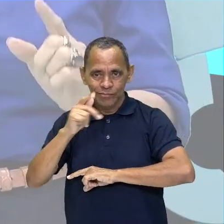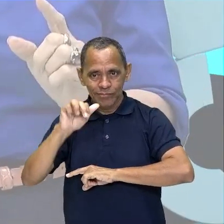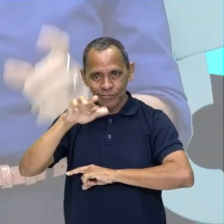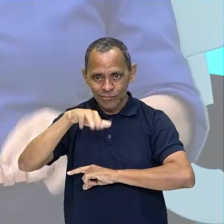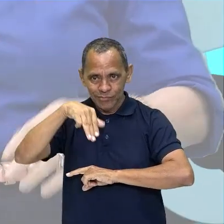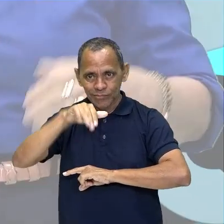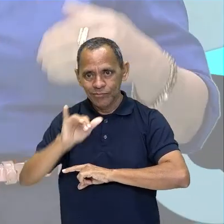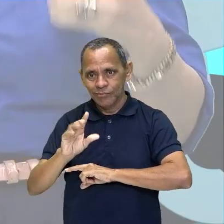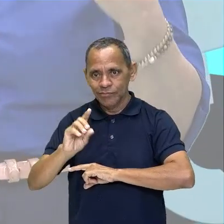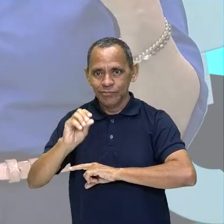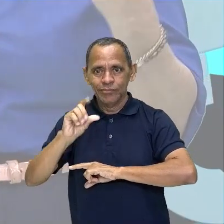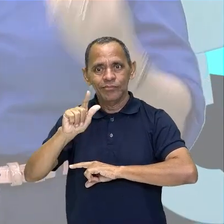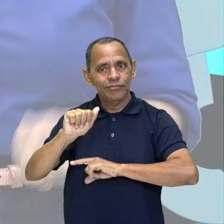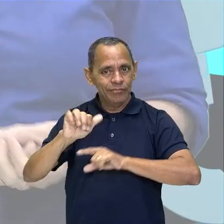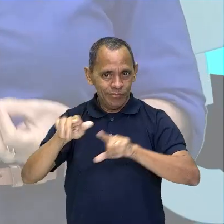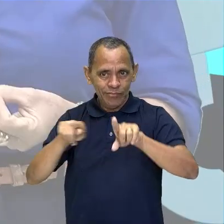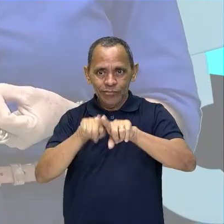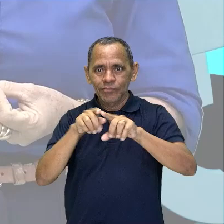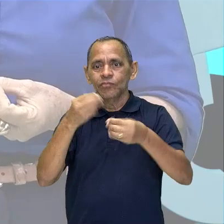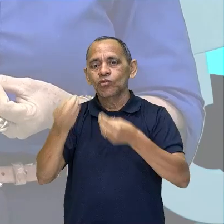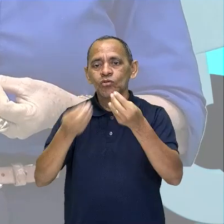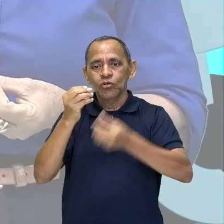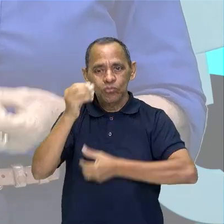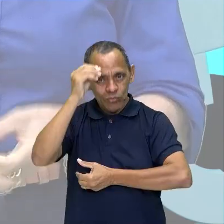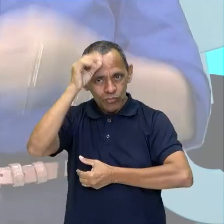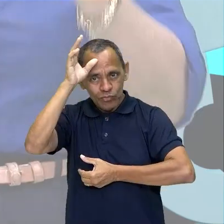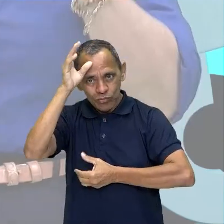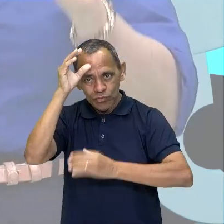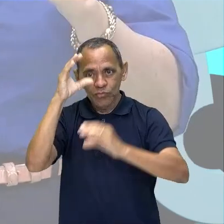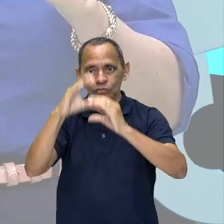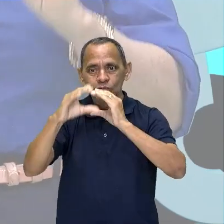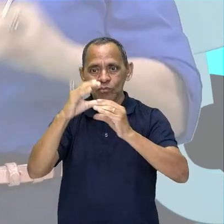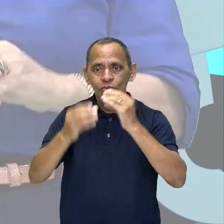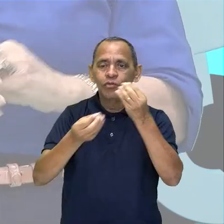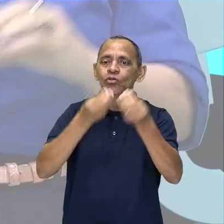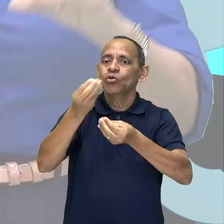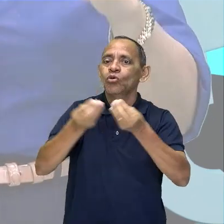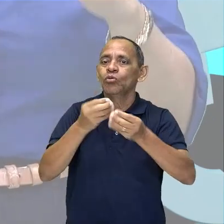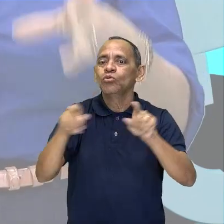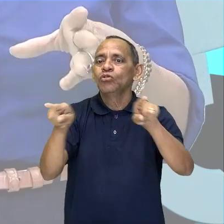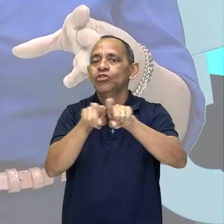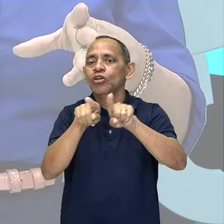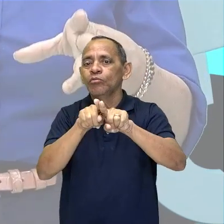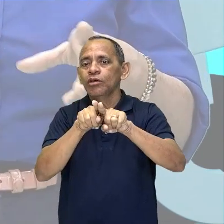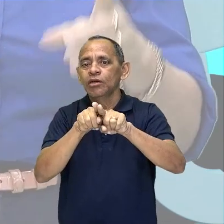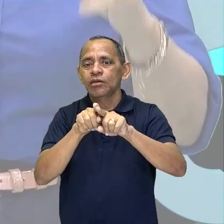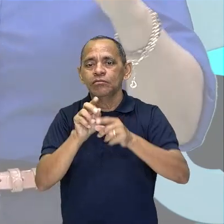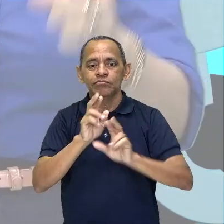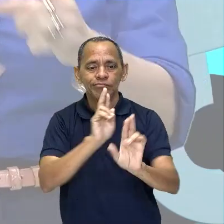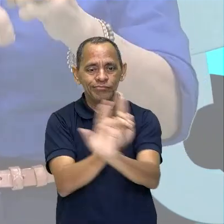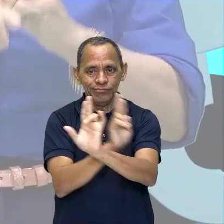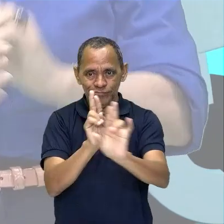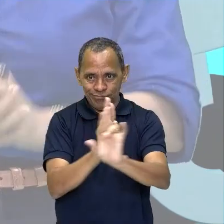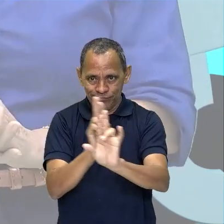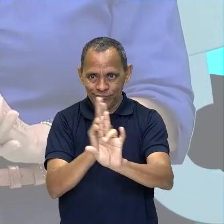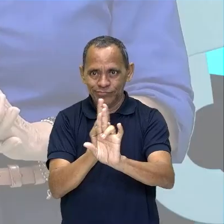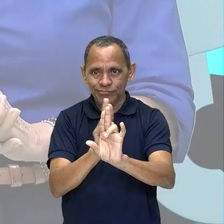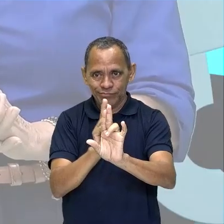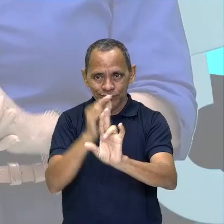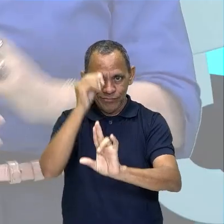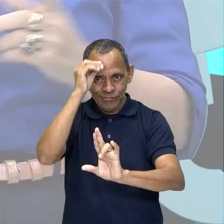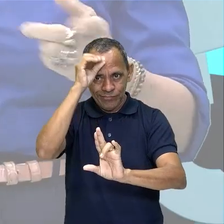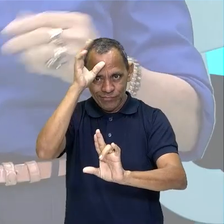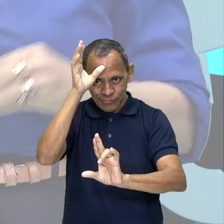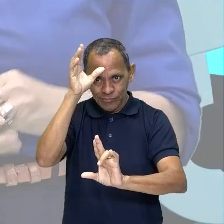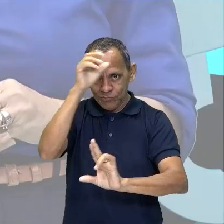na atualidade, como nos comunicamos e nos relacionamos com o